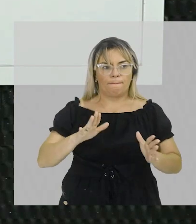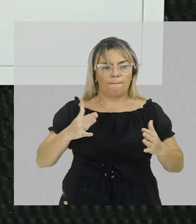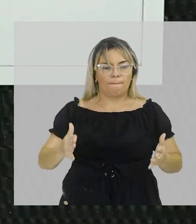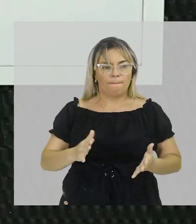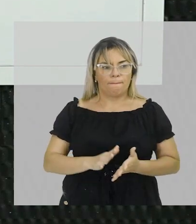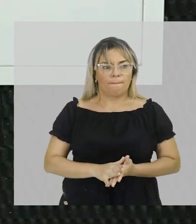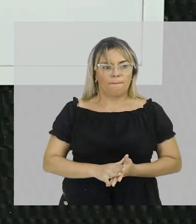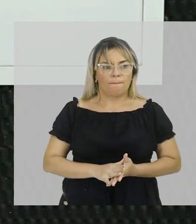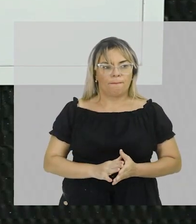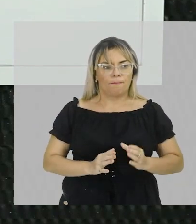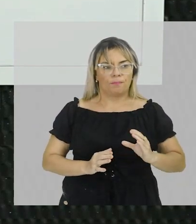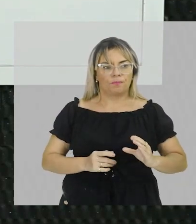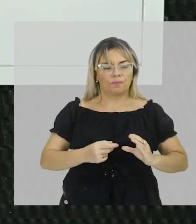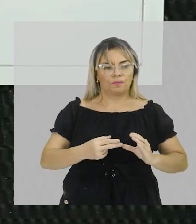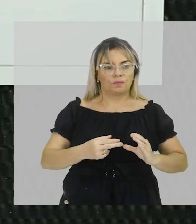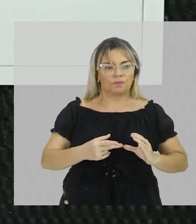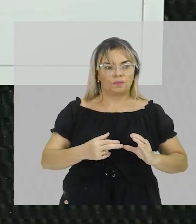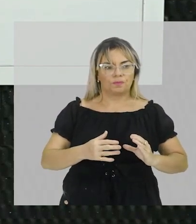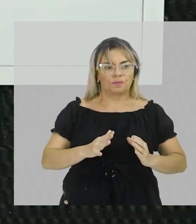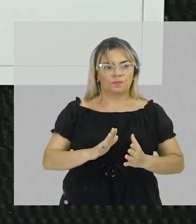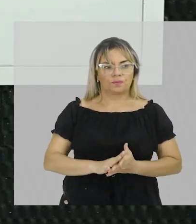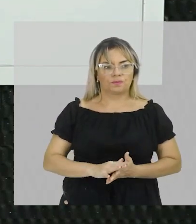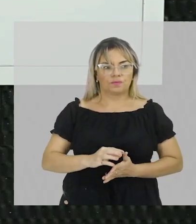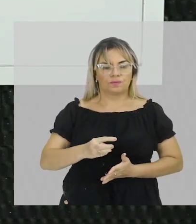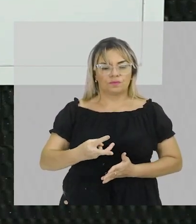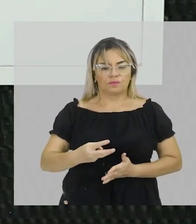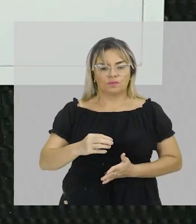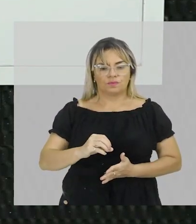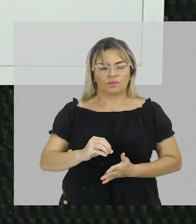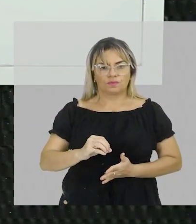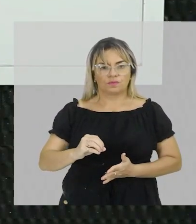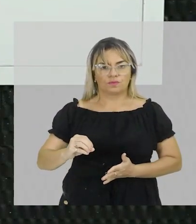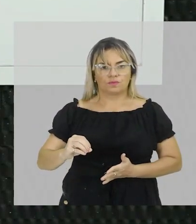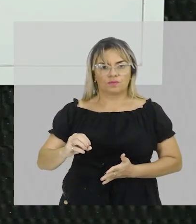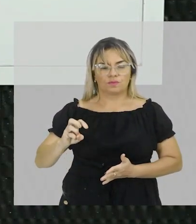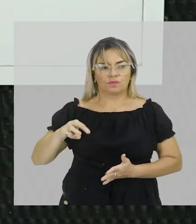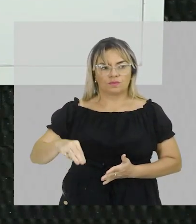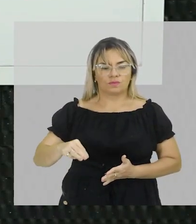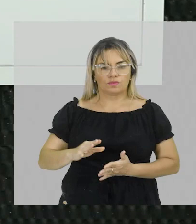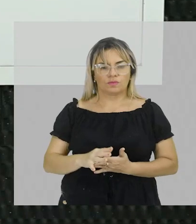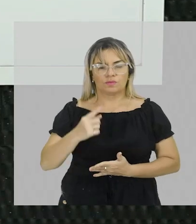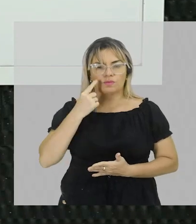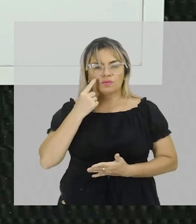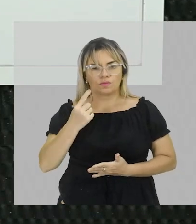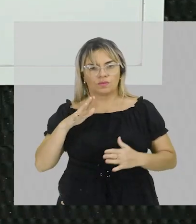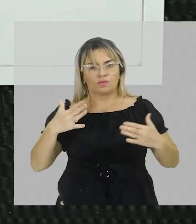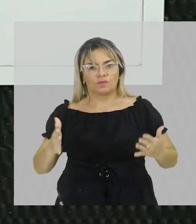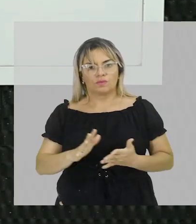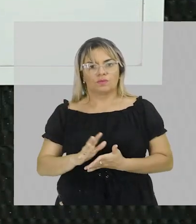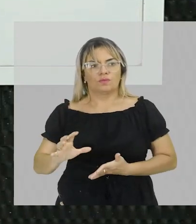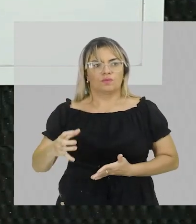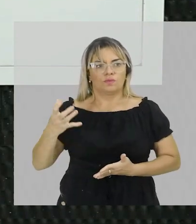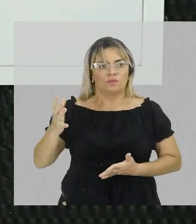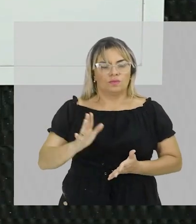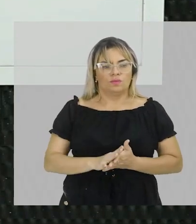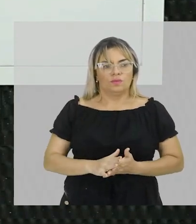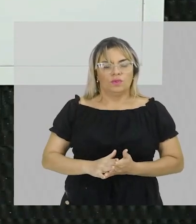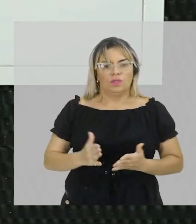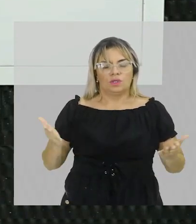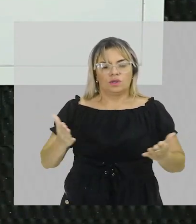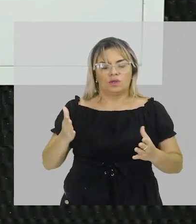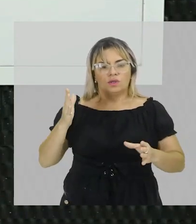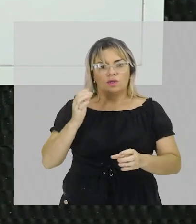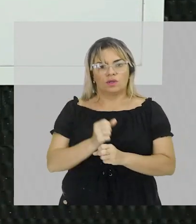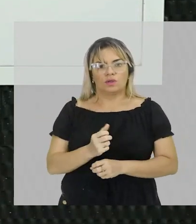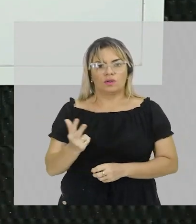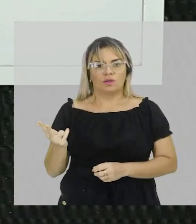300 metros. Não é isso? Olha só, galera. Então, o que vai acontecer? Vou calcular a